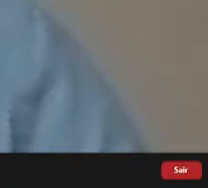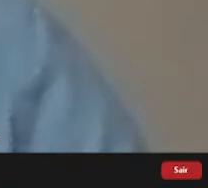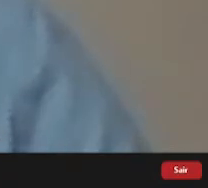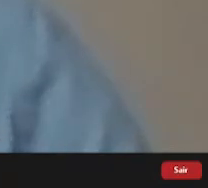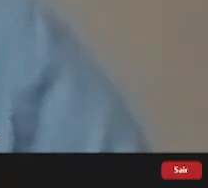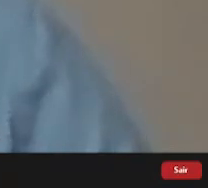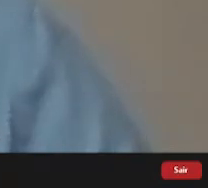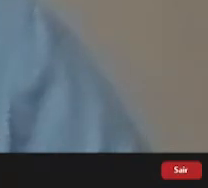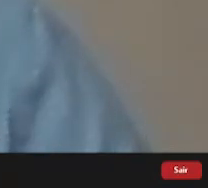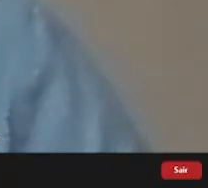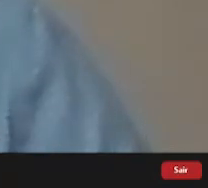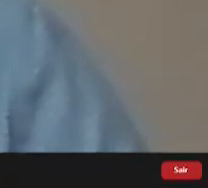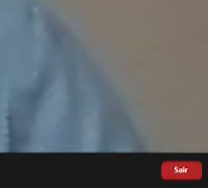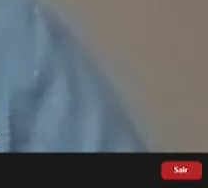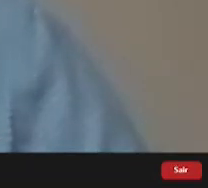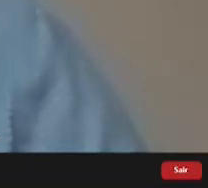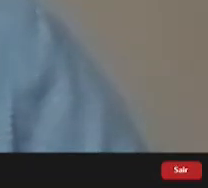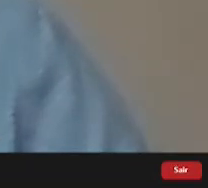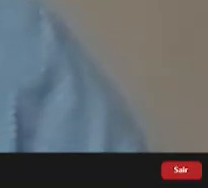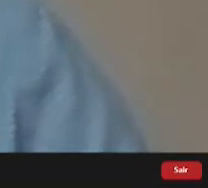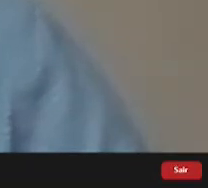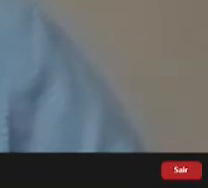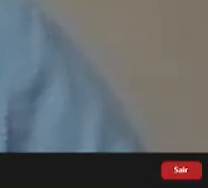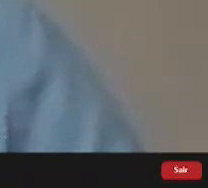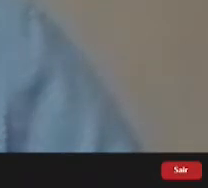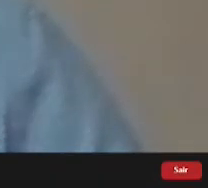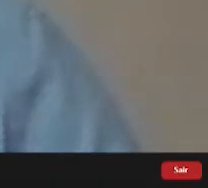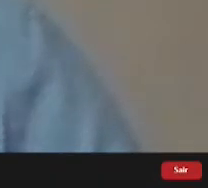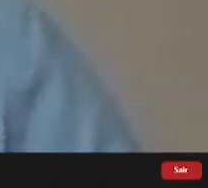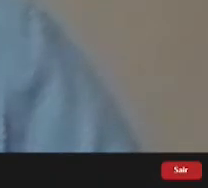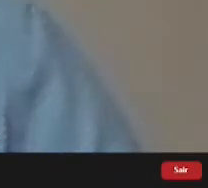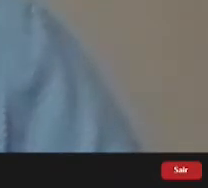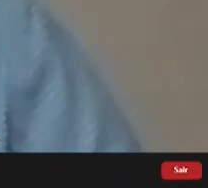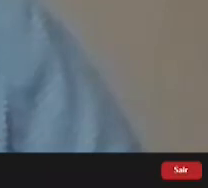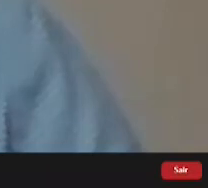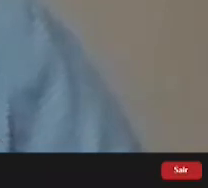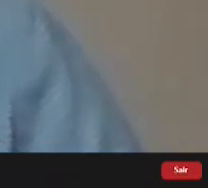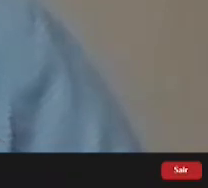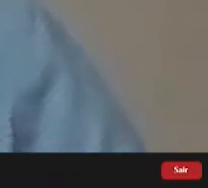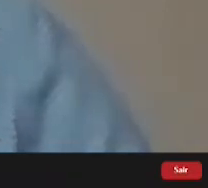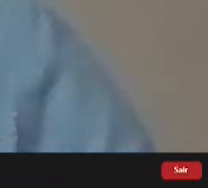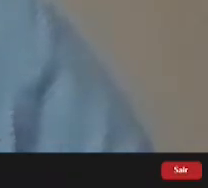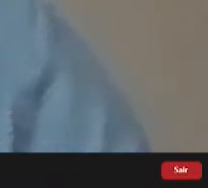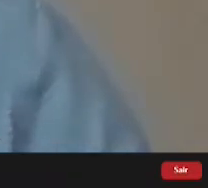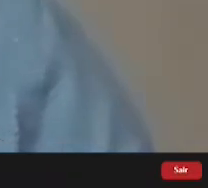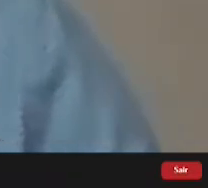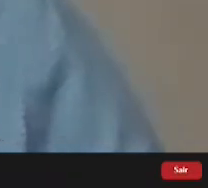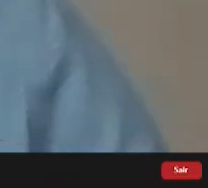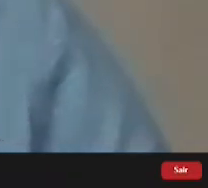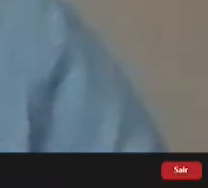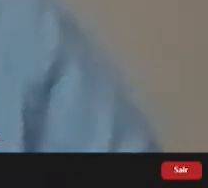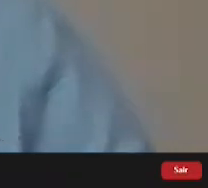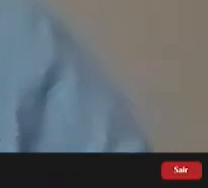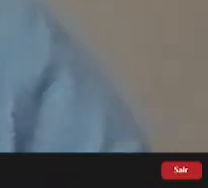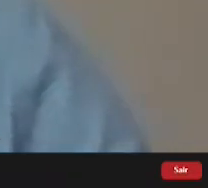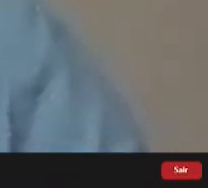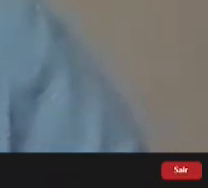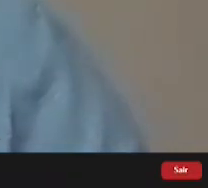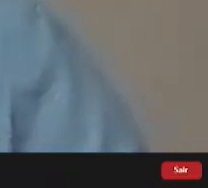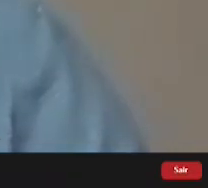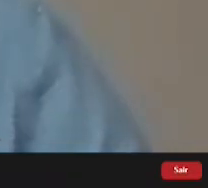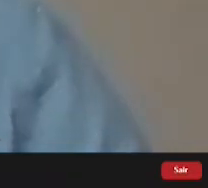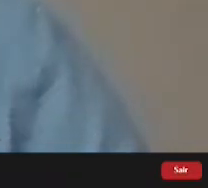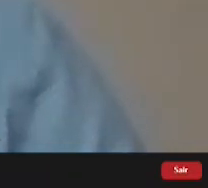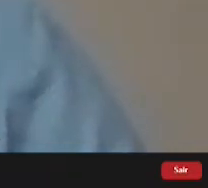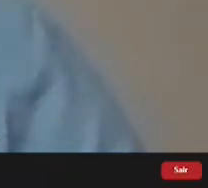1986 na universidade. O ano passado ela se aposentou. Tem mais parentes, mais pessoas queridas da